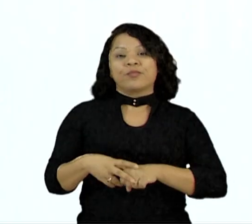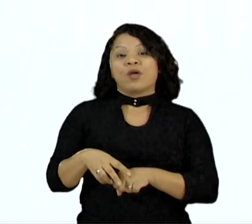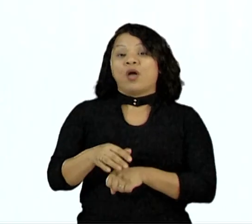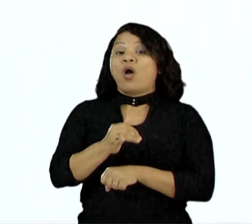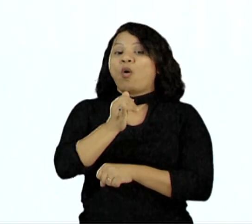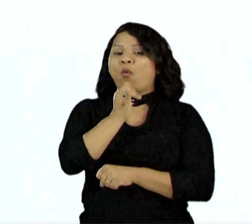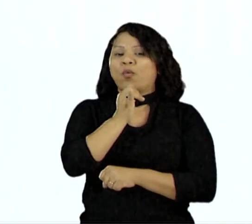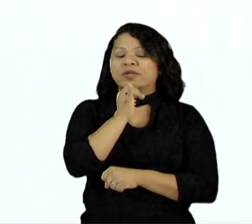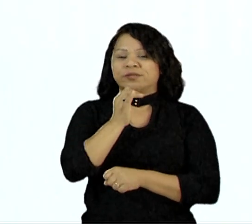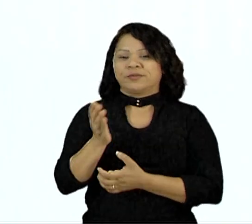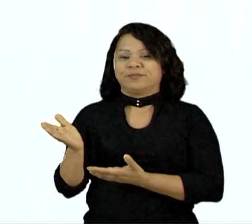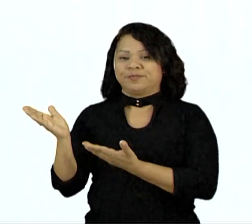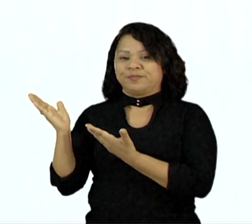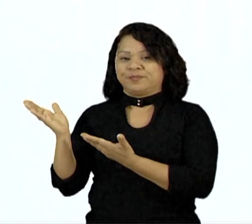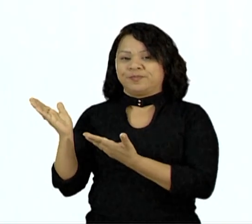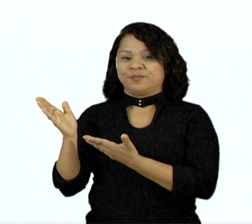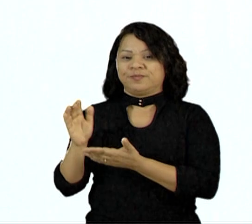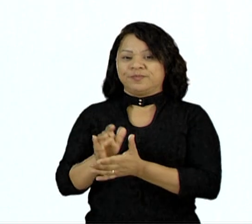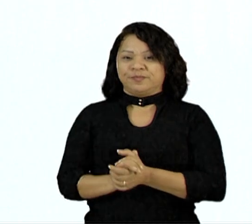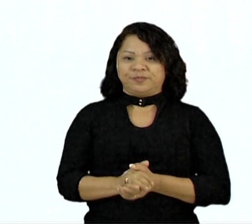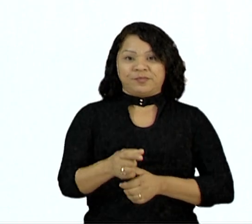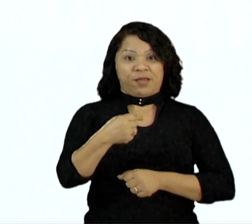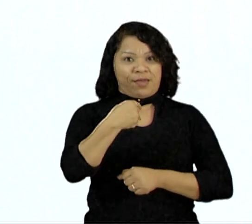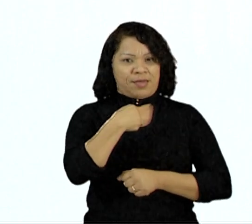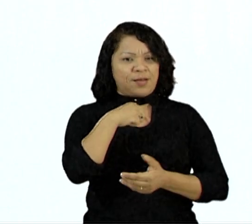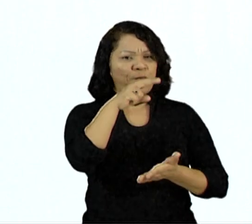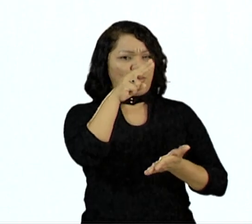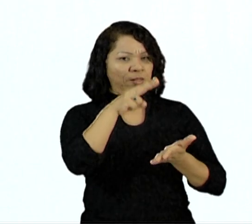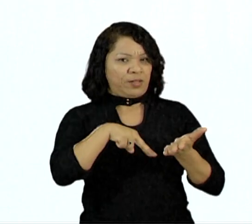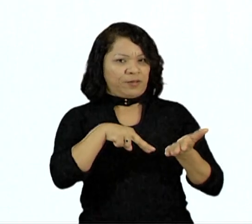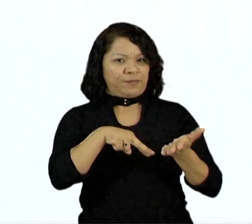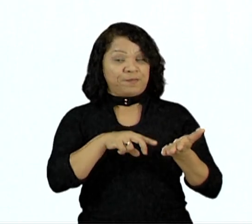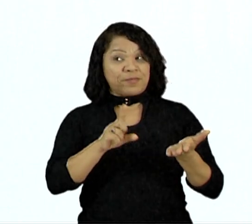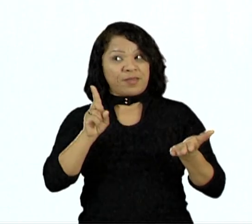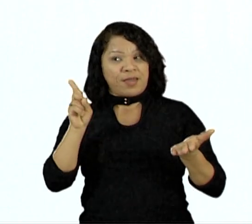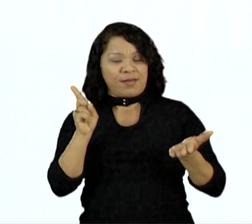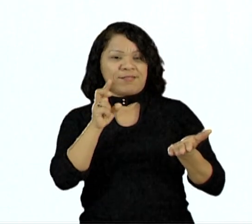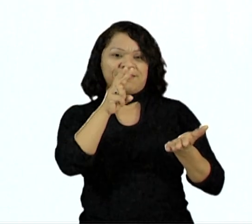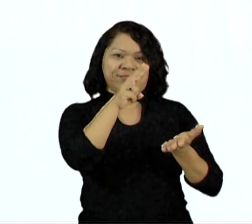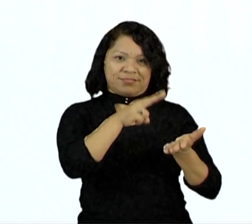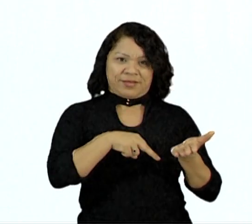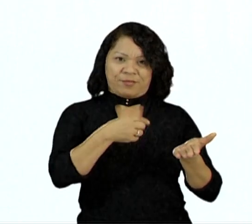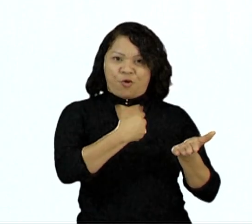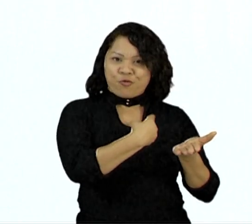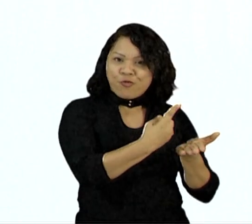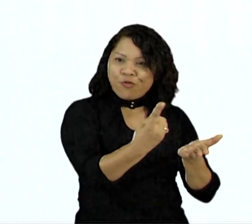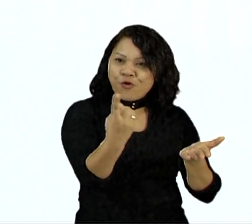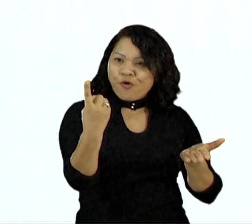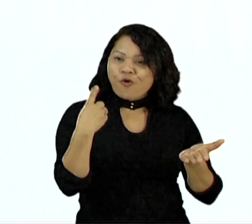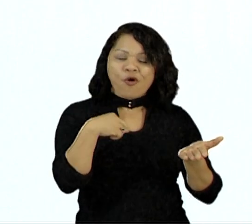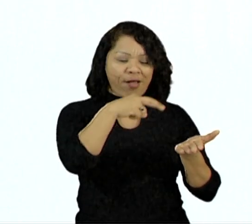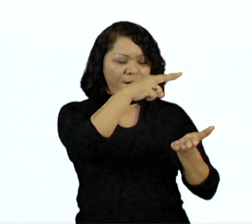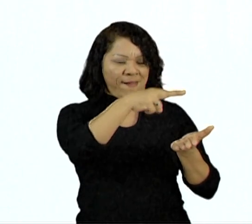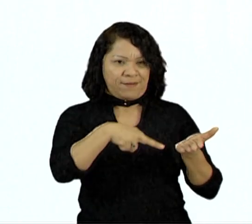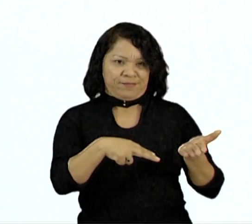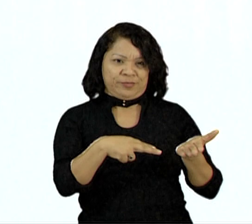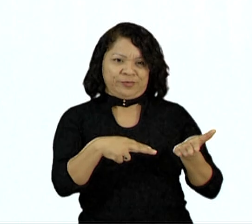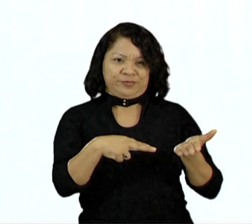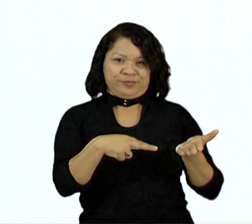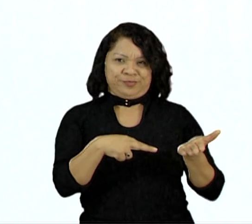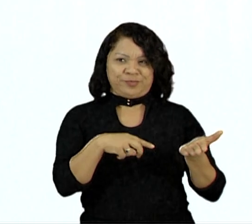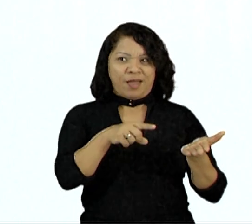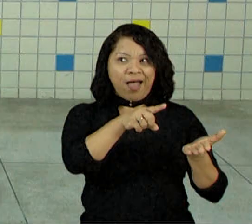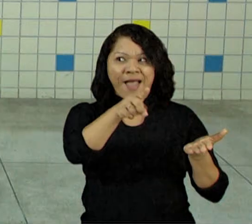exemplos. Eu li, ele leu, nós lemos,